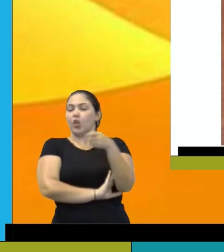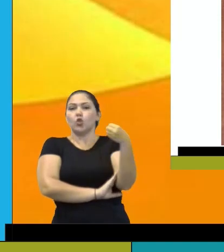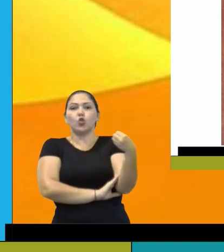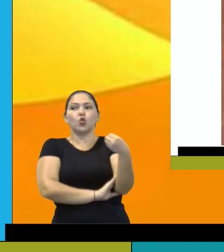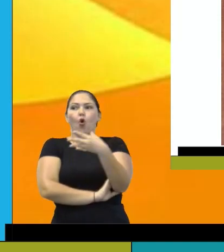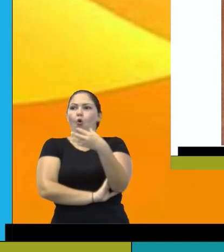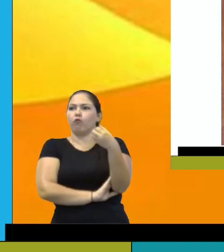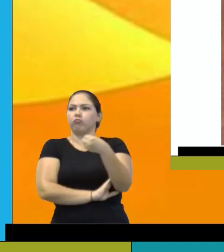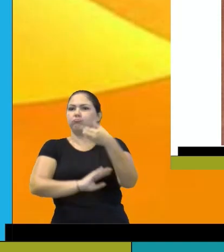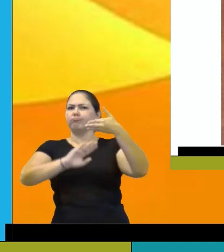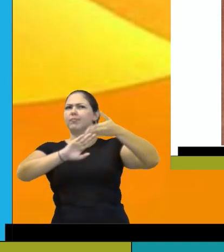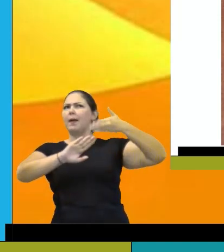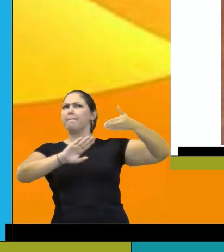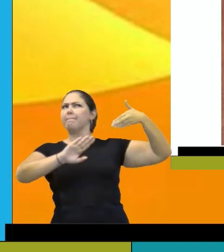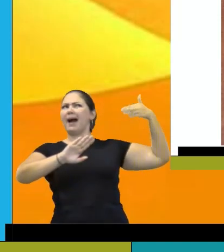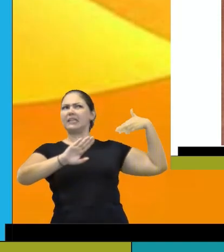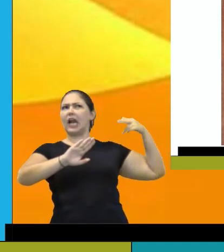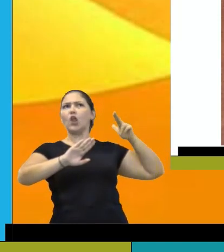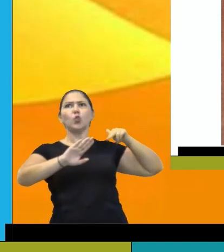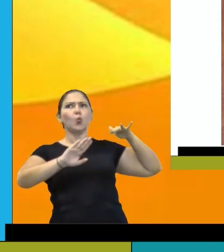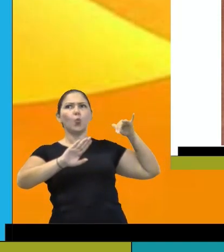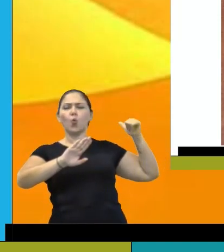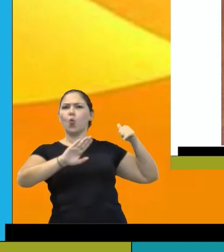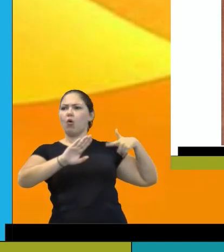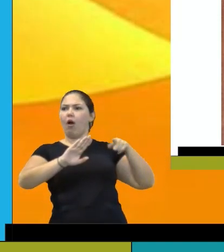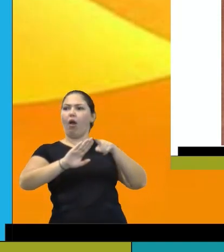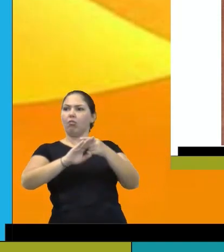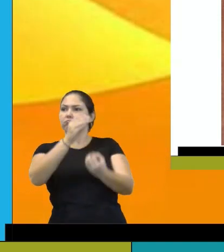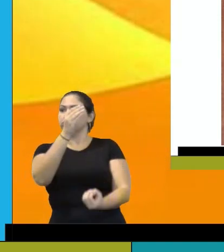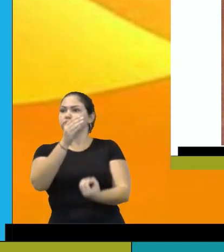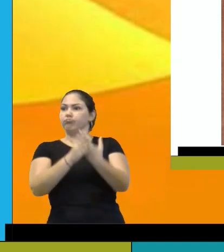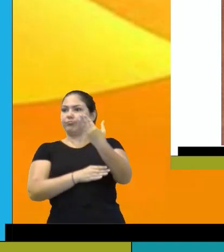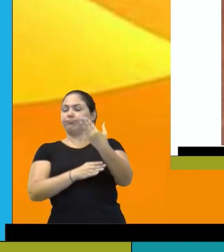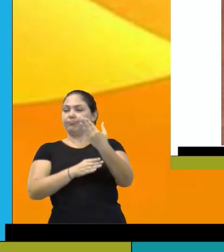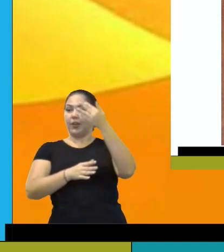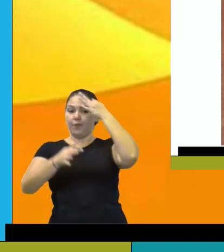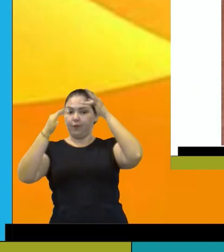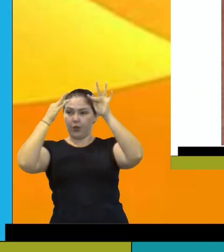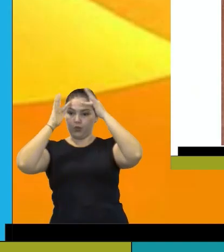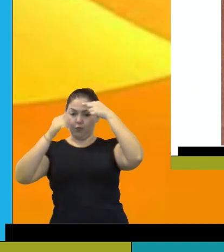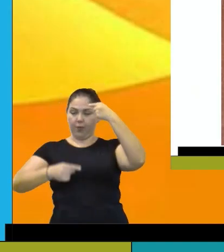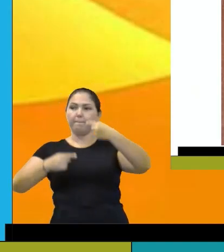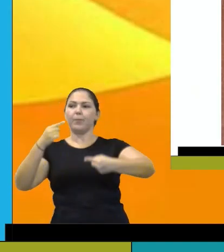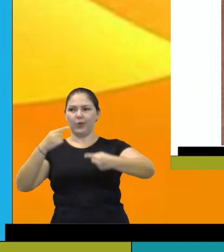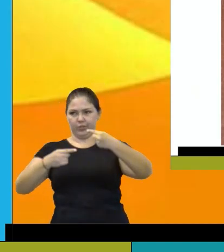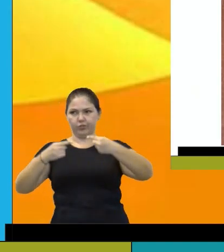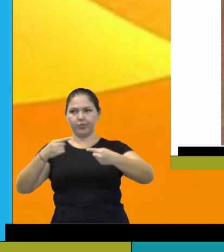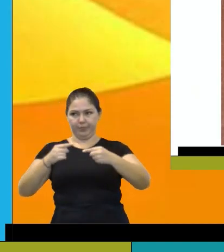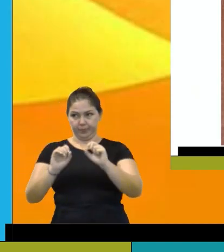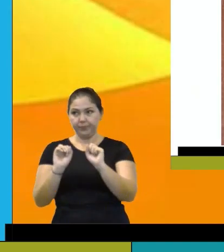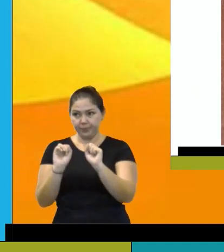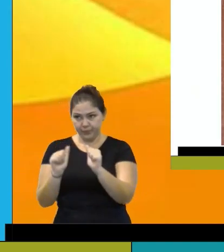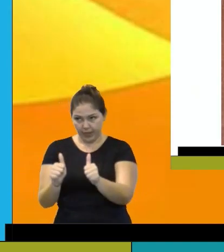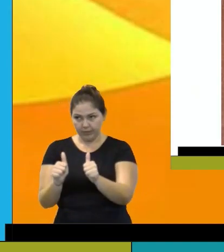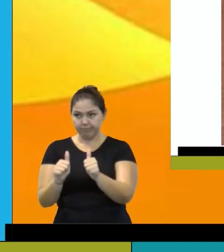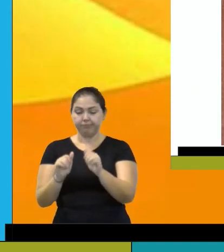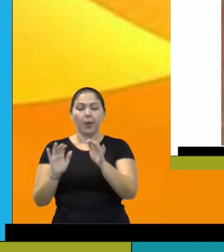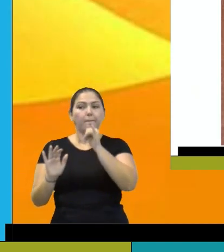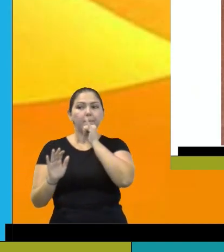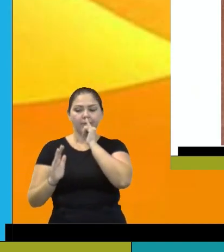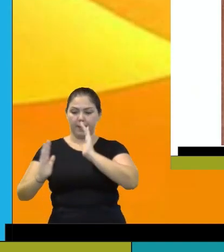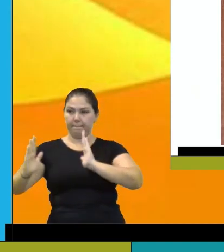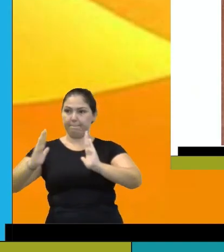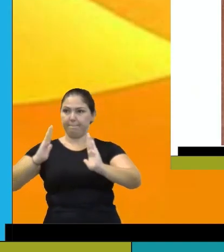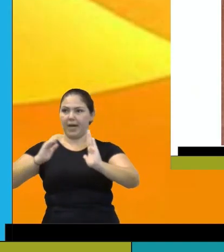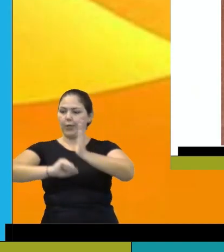que havia sido feito antes. Se você pegar a filosofia desde a antiguidade, se você pegar